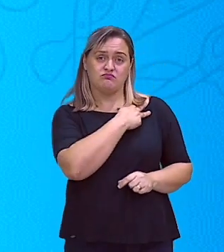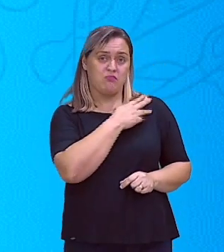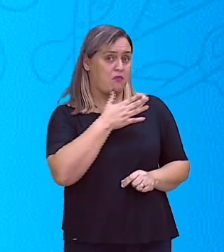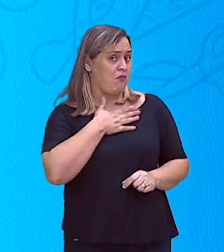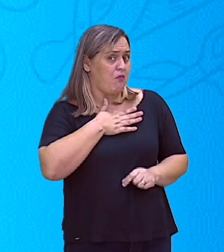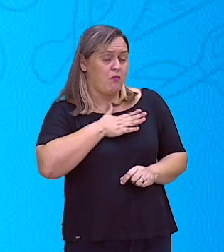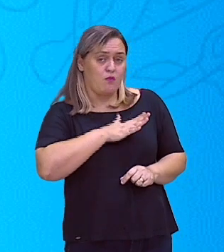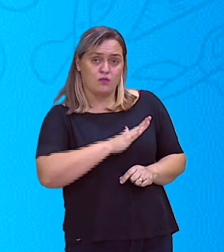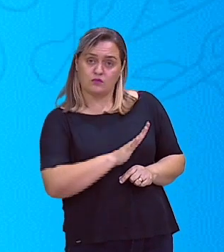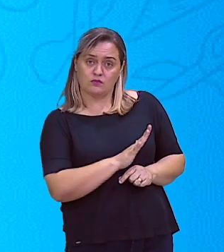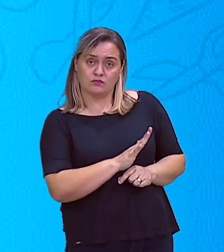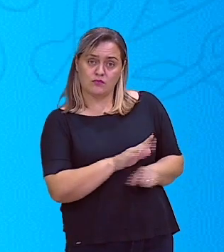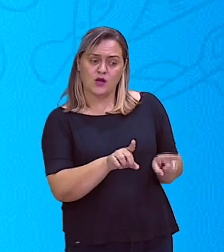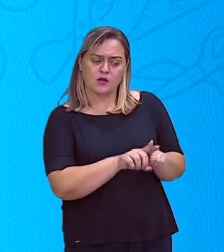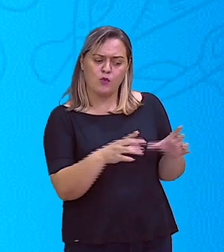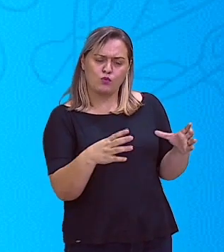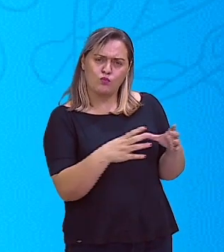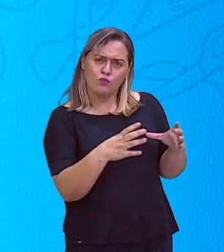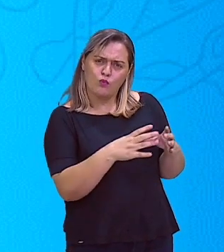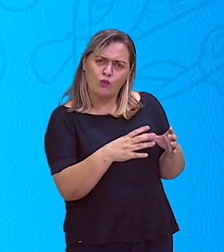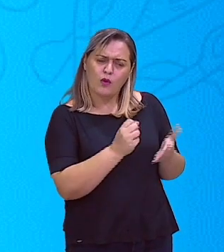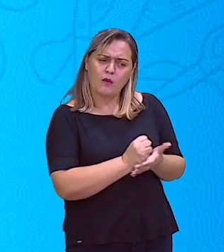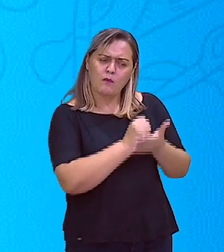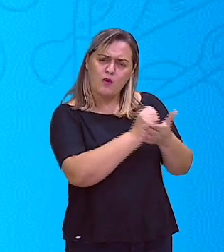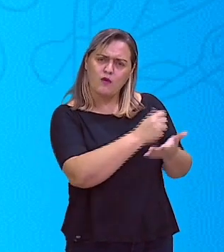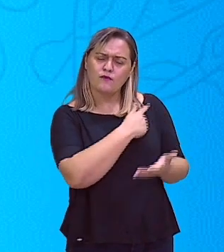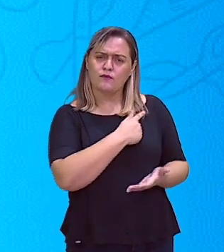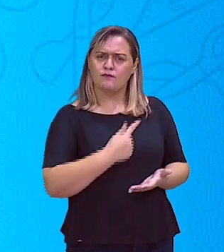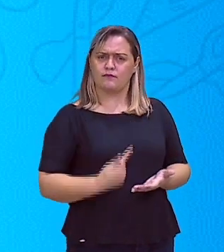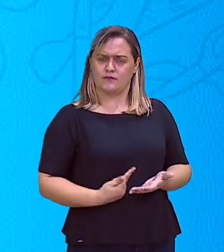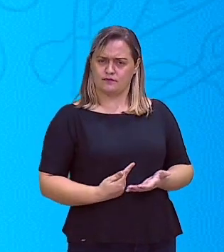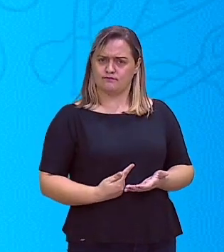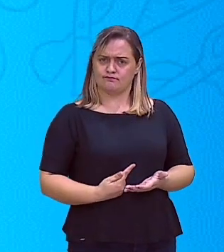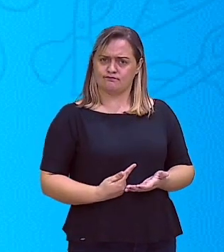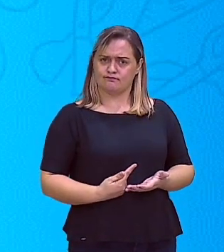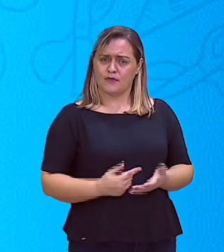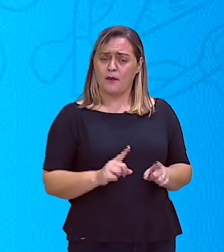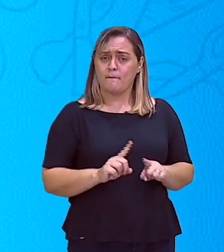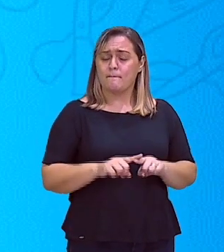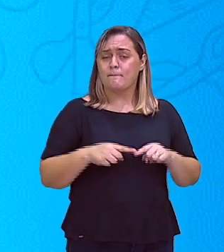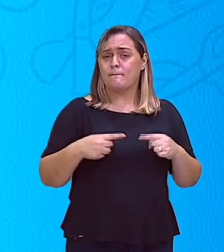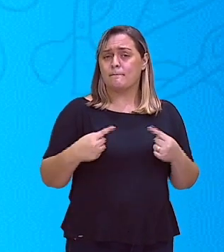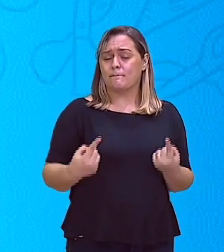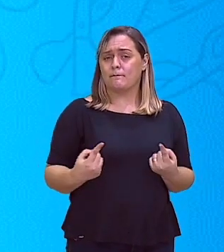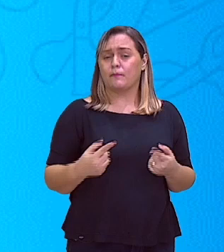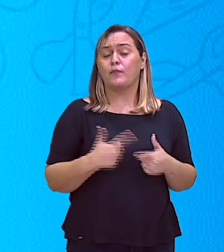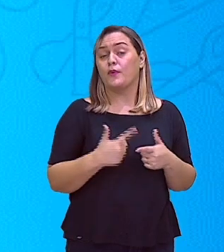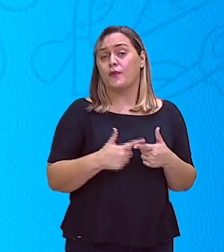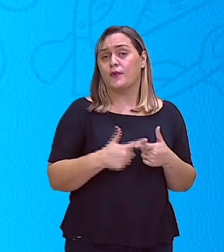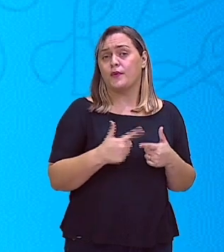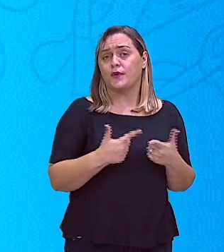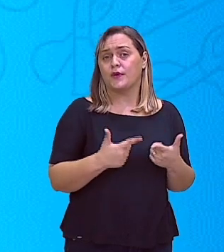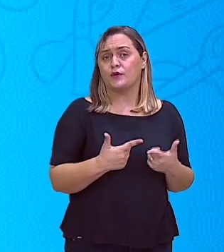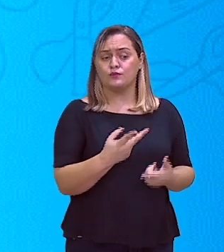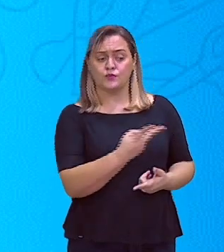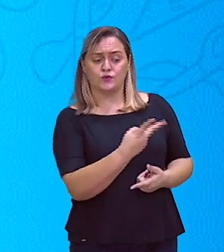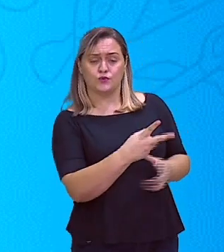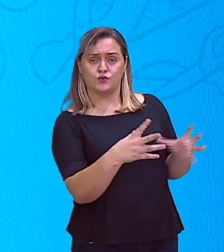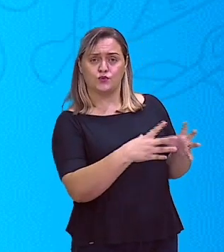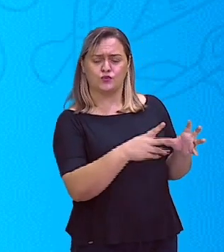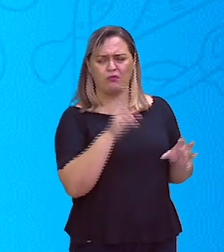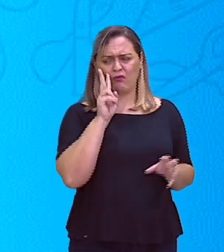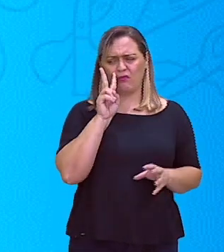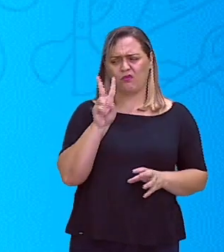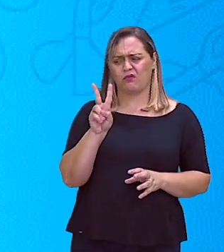apoiava o governo o alinhamento com sindicatos e trabalhadores era visto como com muita